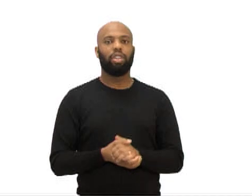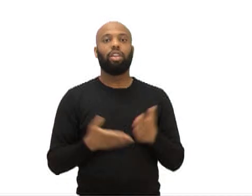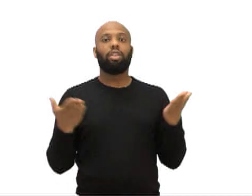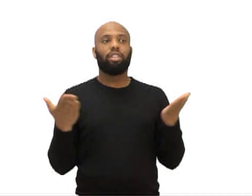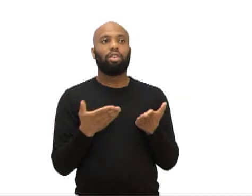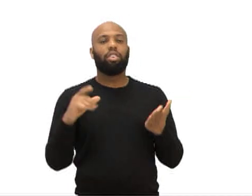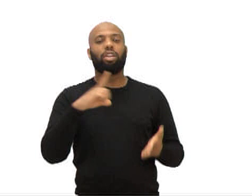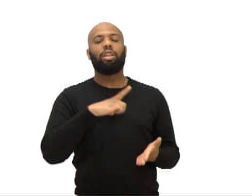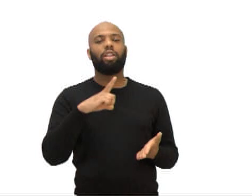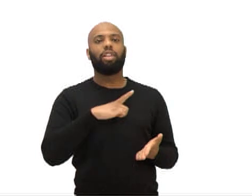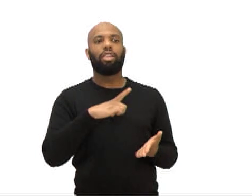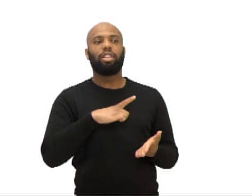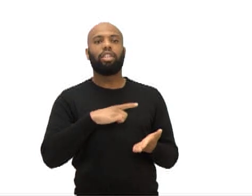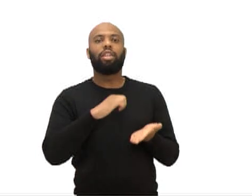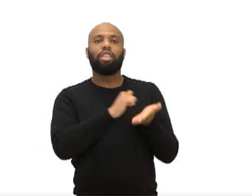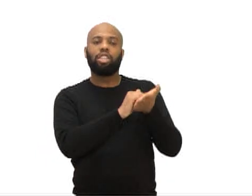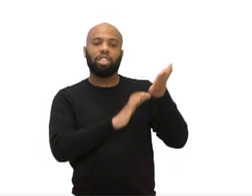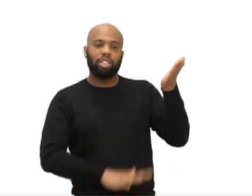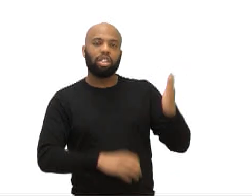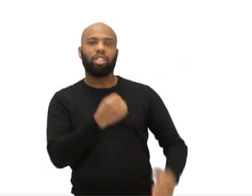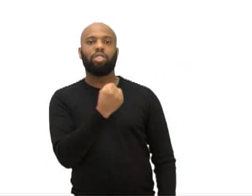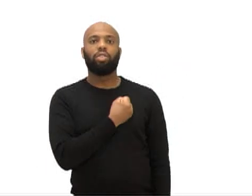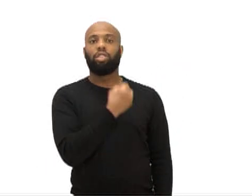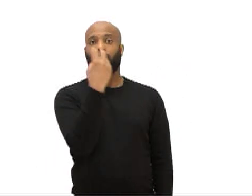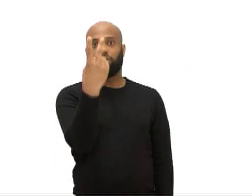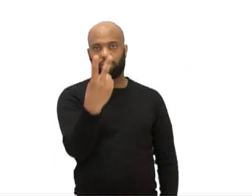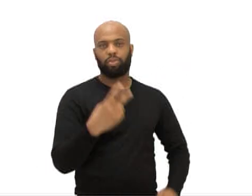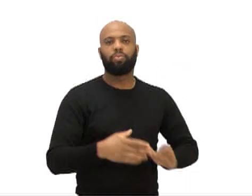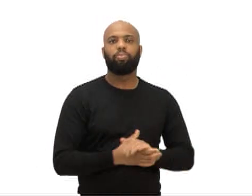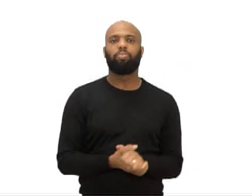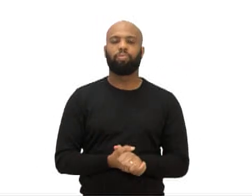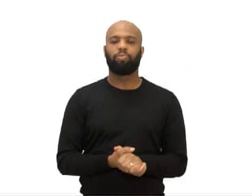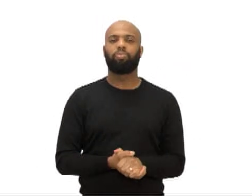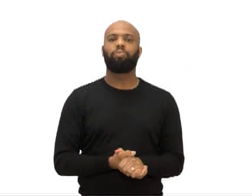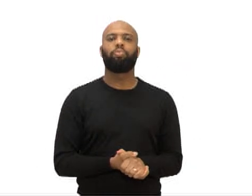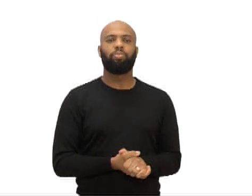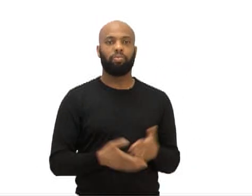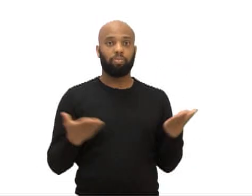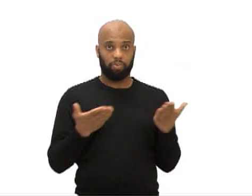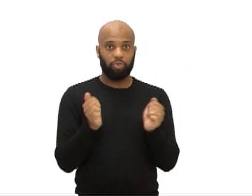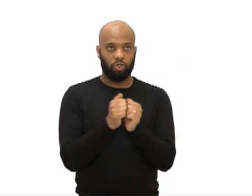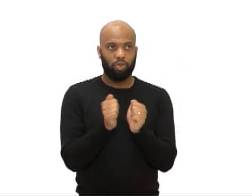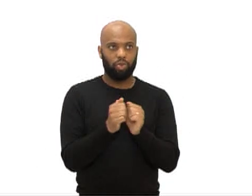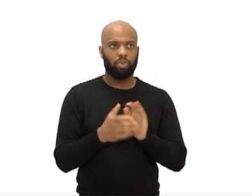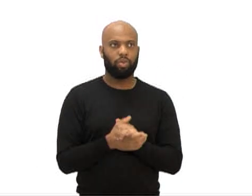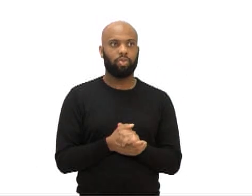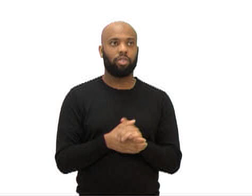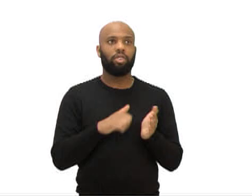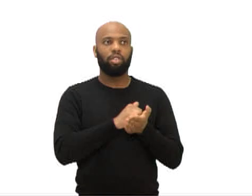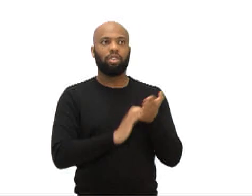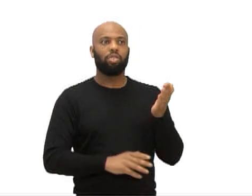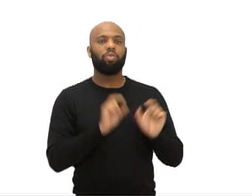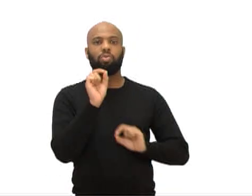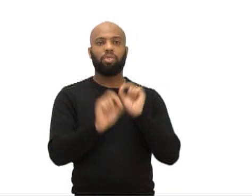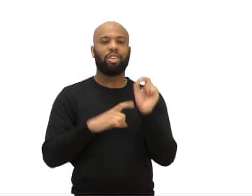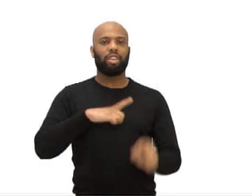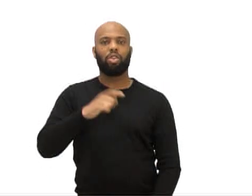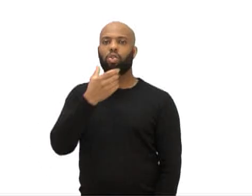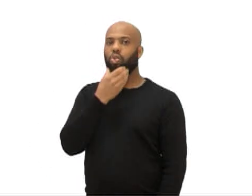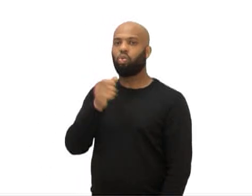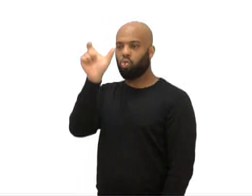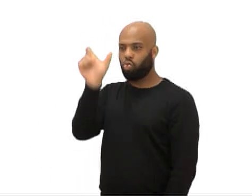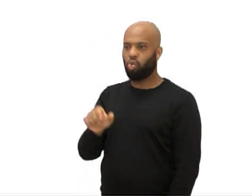Nós vamos ver, então, agora a atividade número 2. Vamos lá? Na atividade número 2